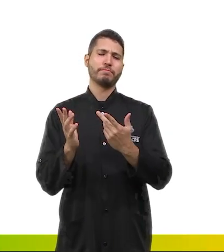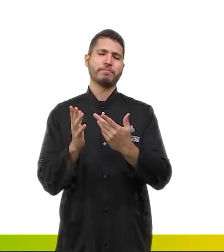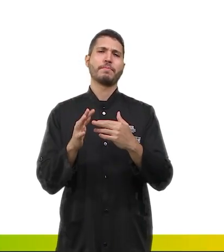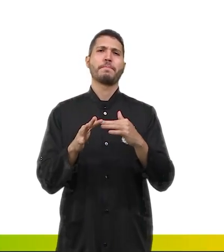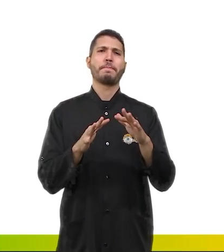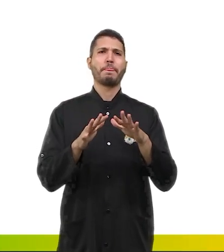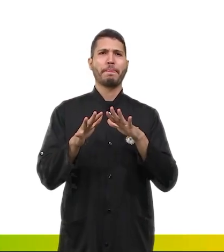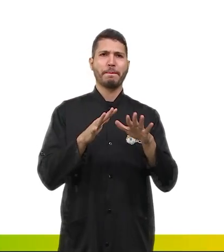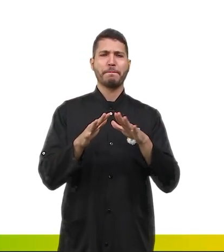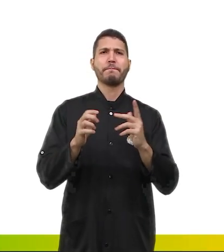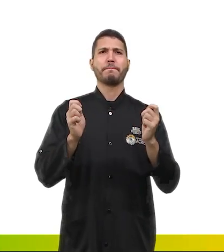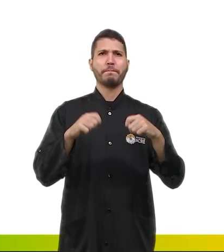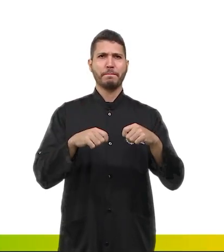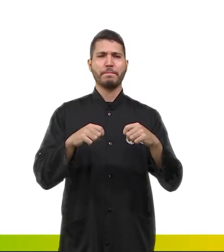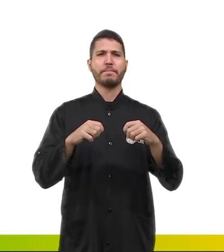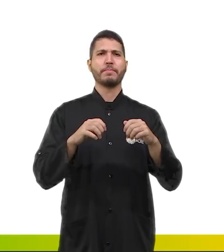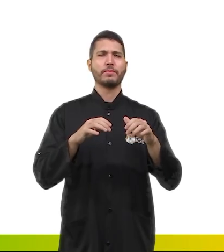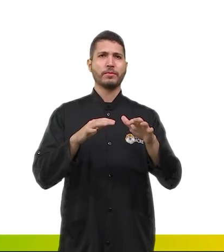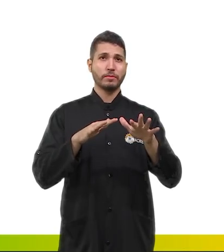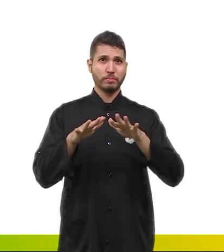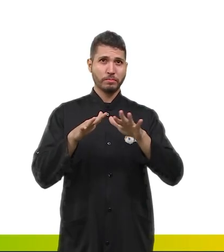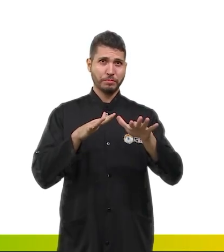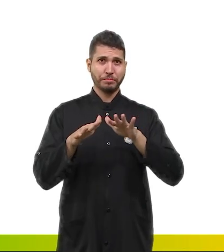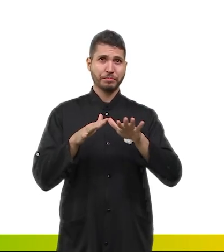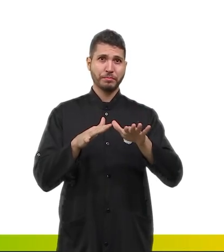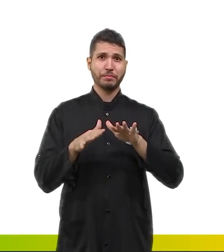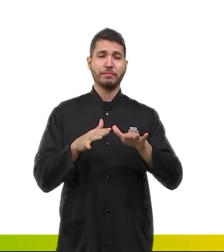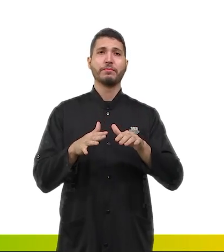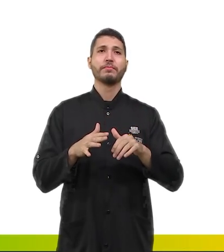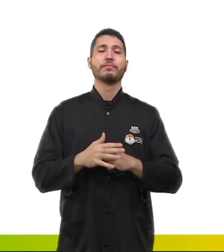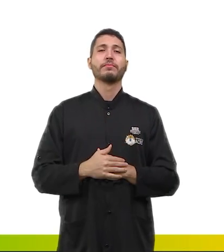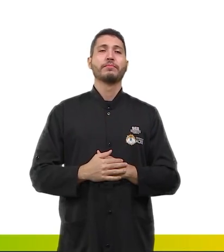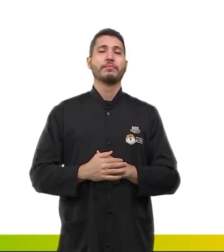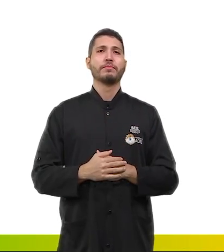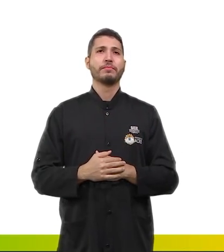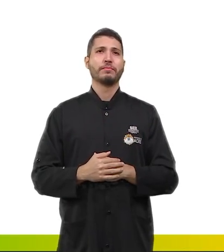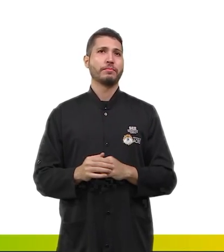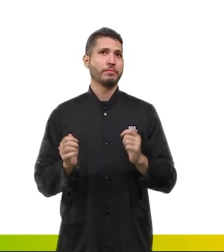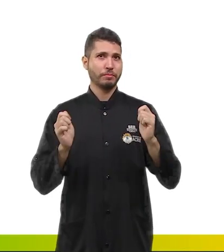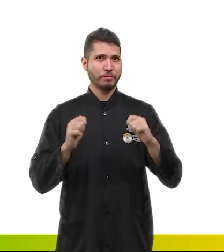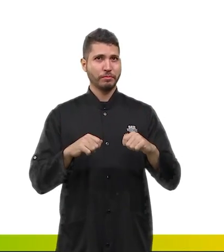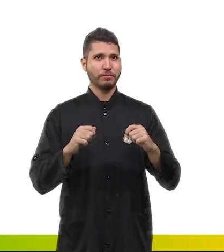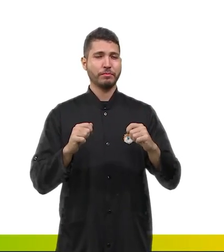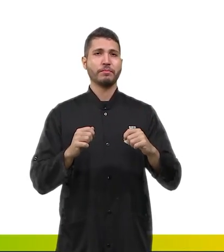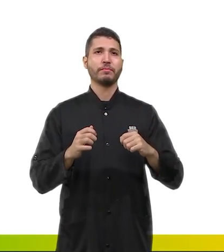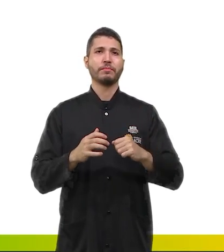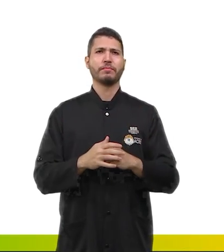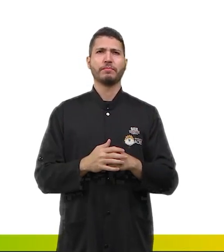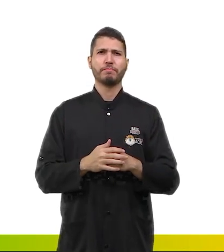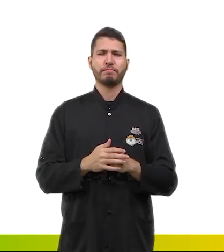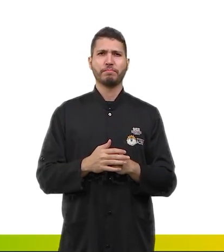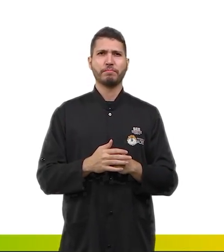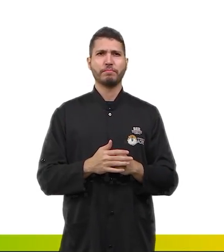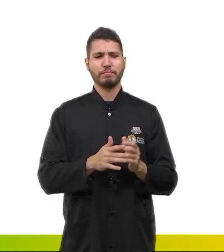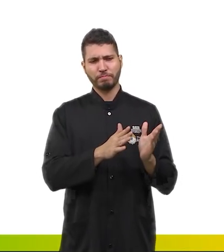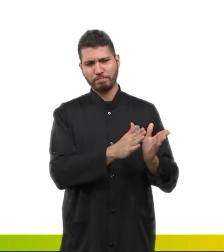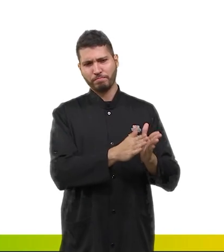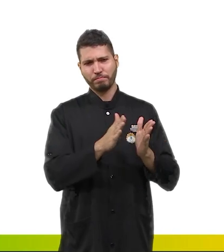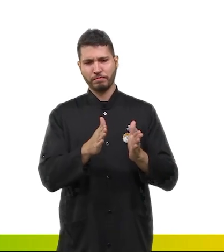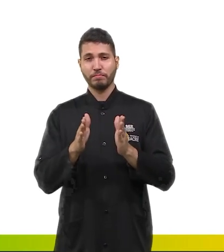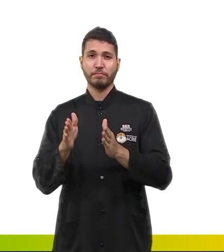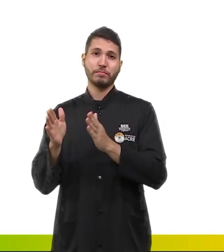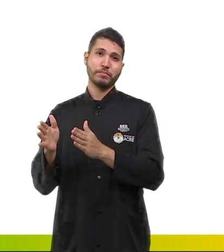capacidade de coordenação motora, que é a capacidade de realizar sequências de exercícios de forma